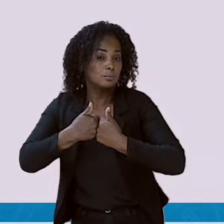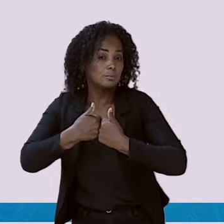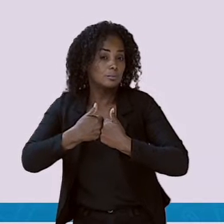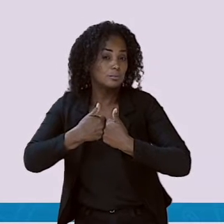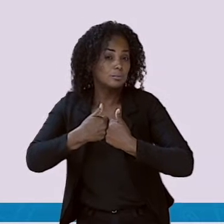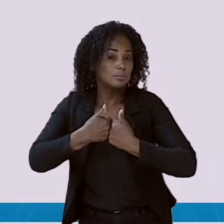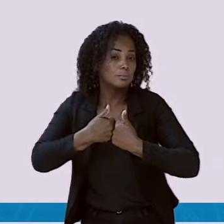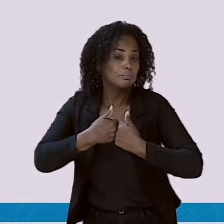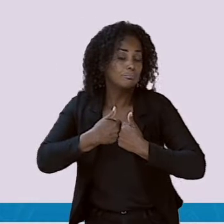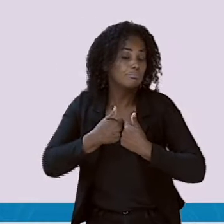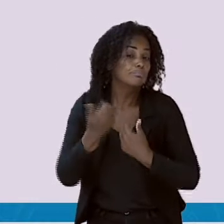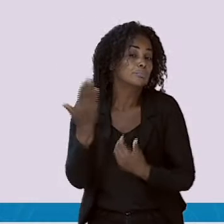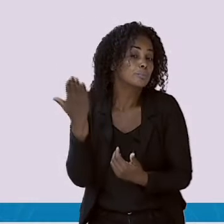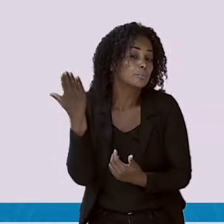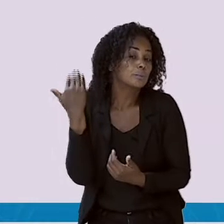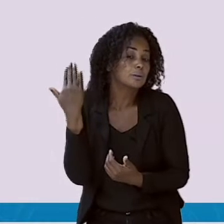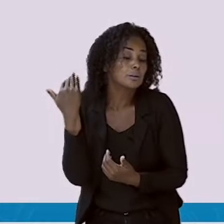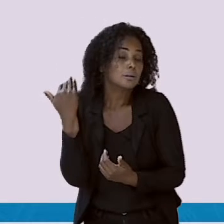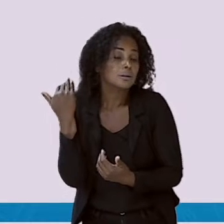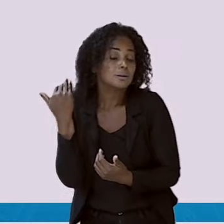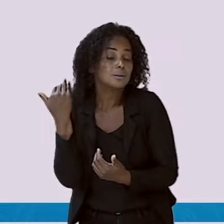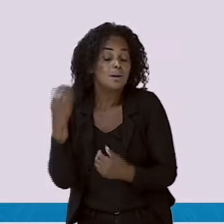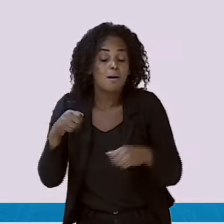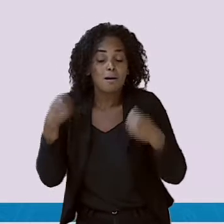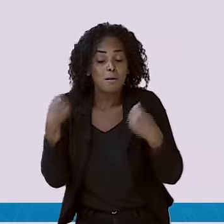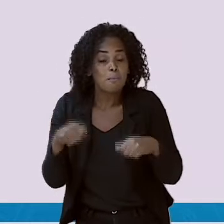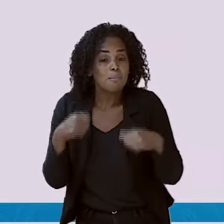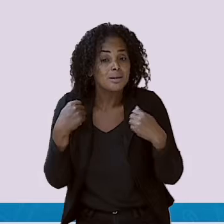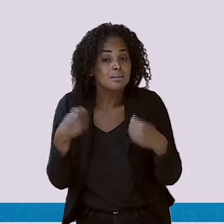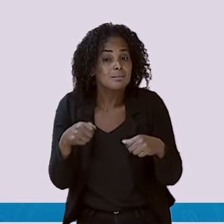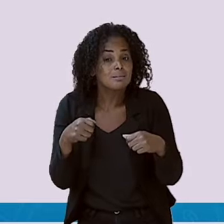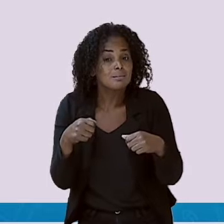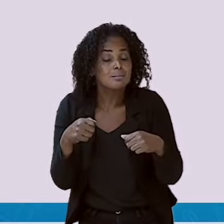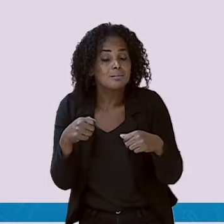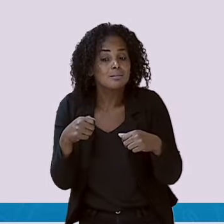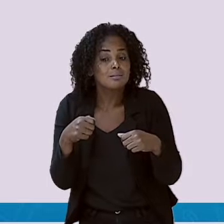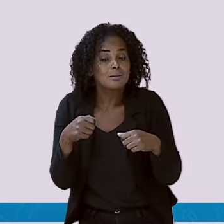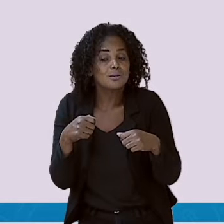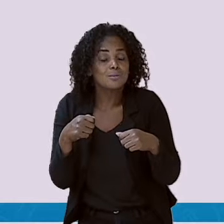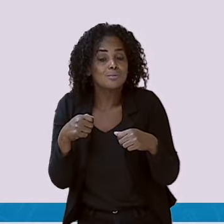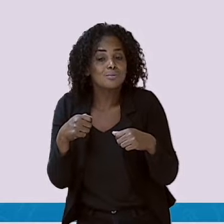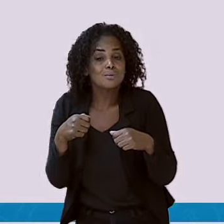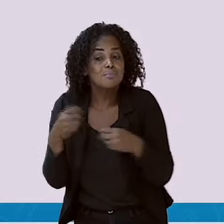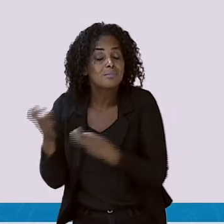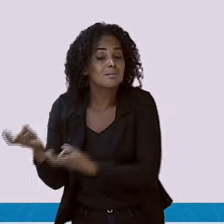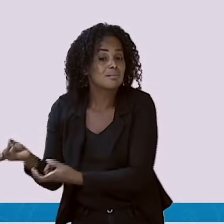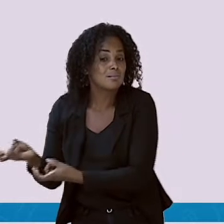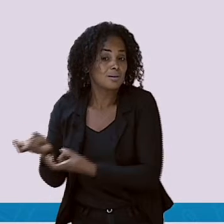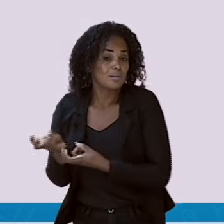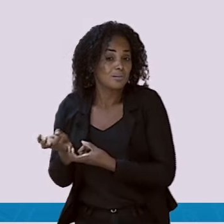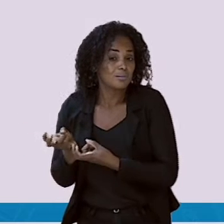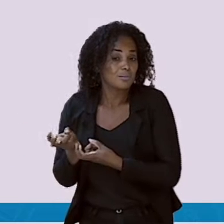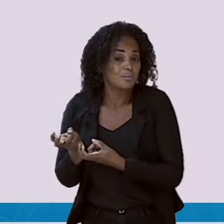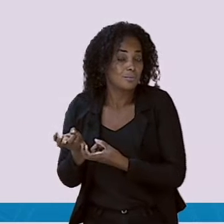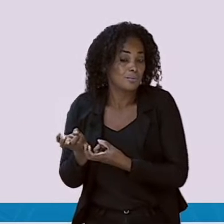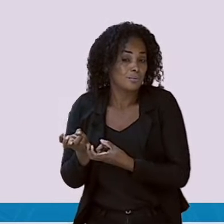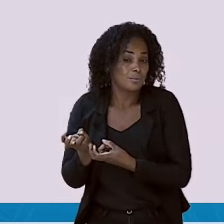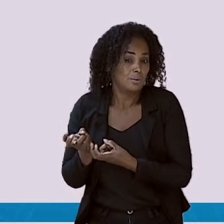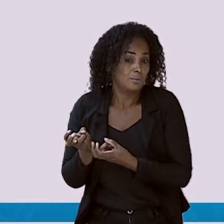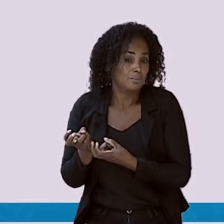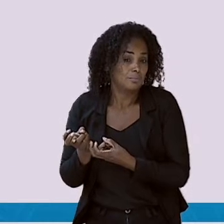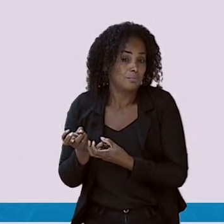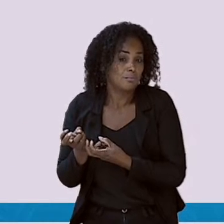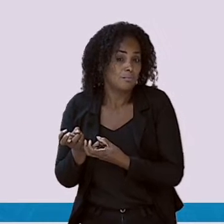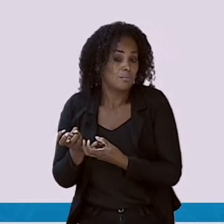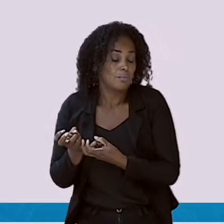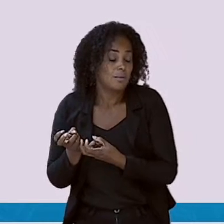vi anteriormente que eu preciso analisar a direita do número, não é isso? Aqui tá falando que eu